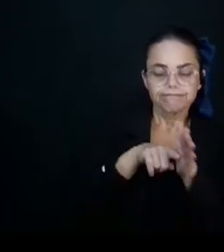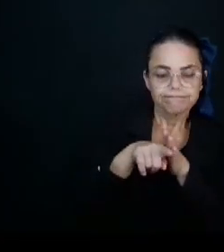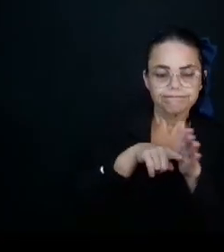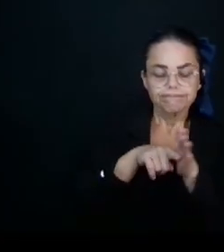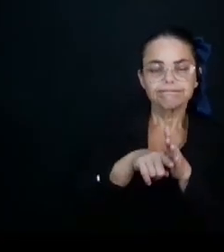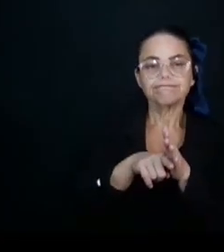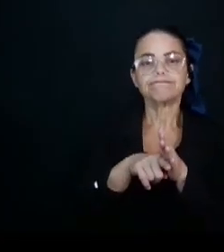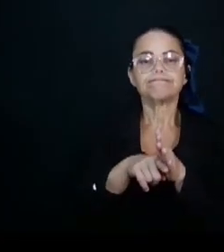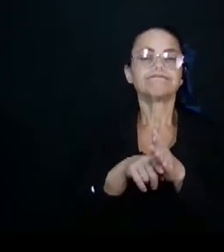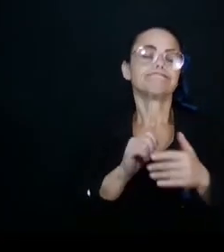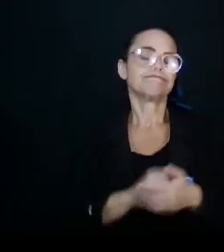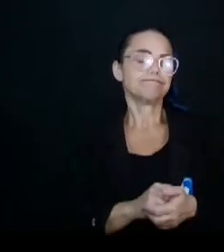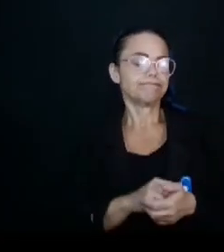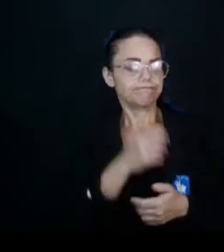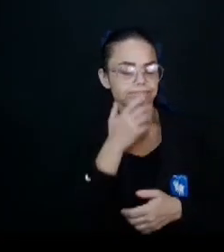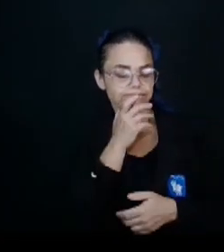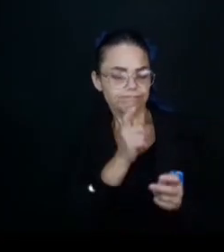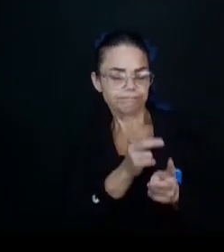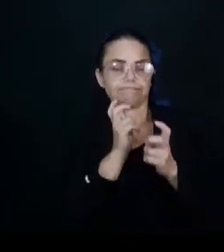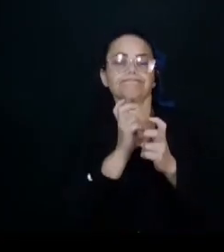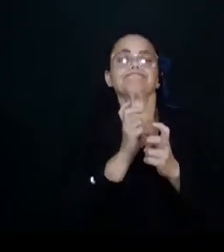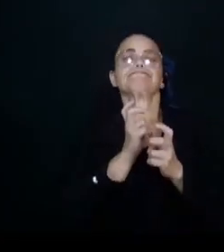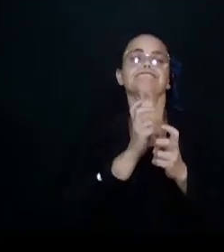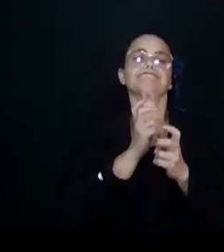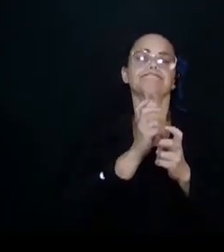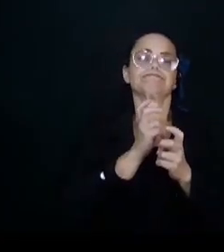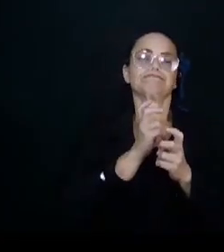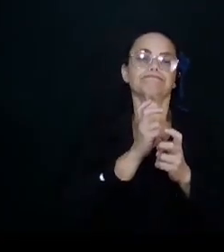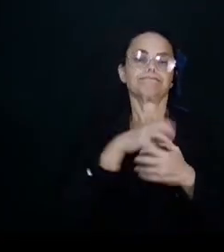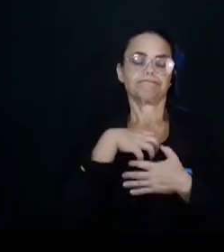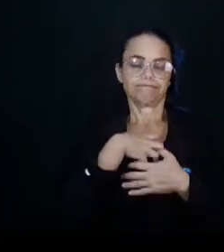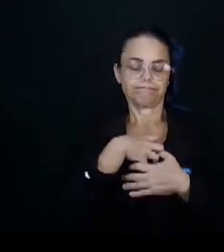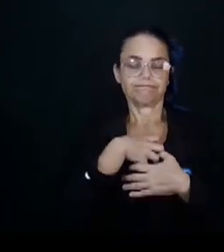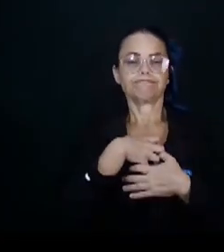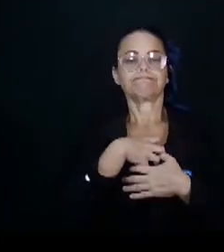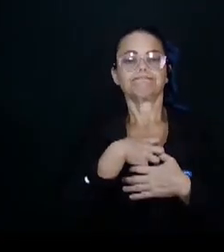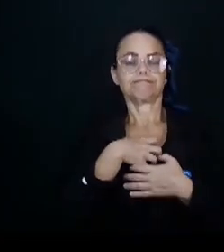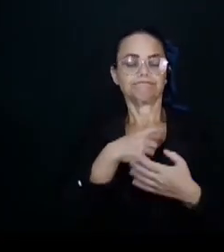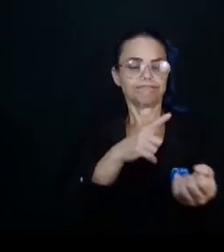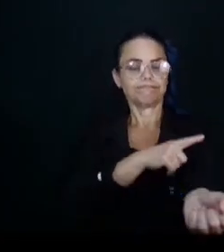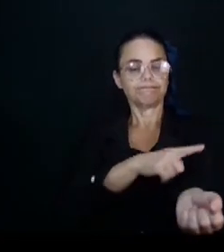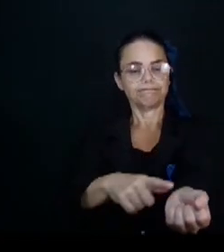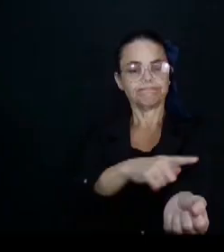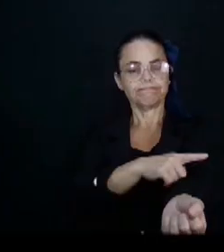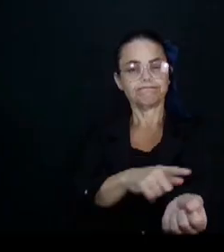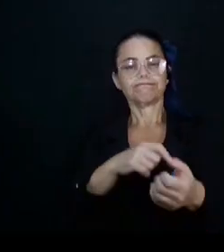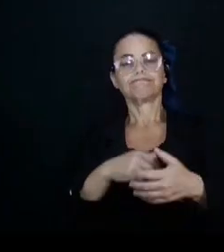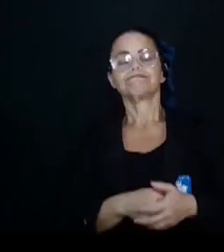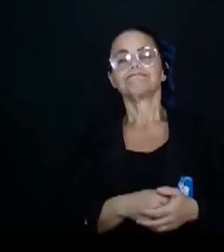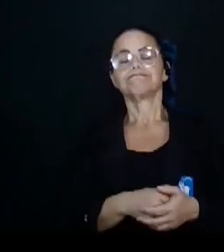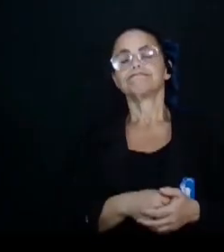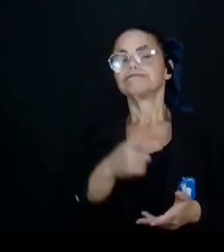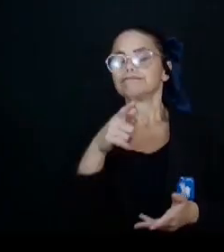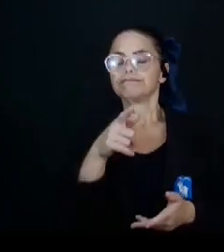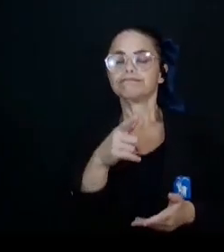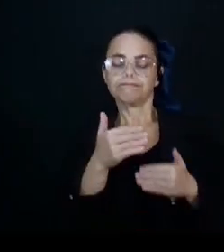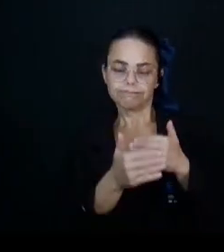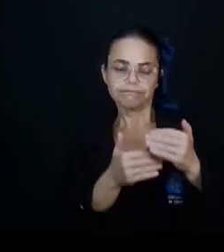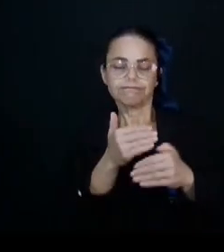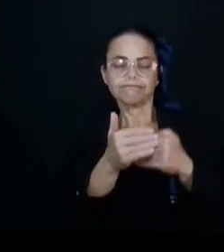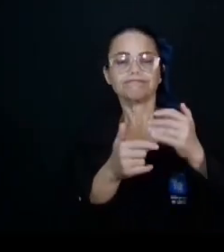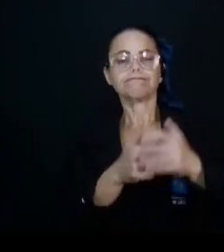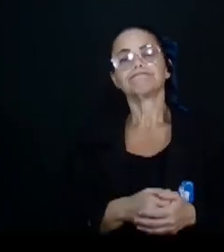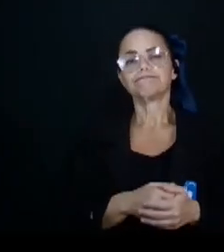aí percebe-se e essa pessoa é diagnosticada com leucemia. Qual que é esse processo, né? Porque a gente fala muito sobre